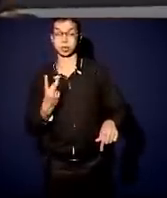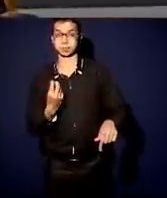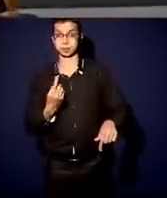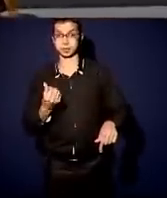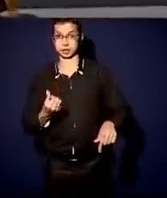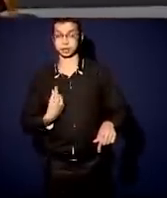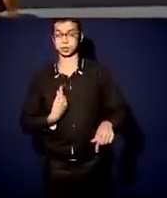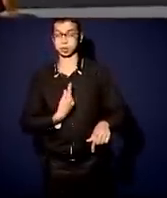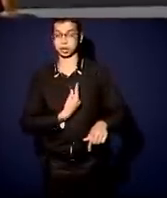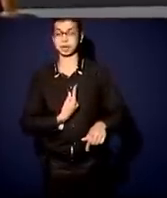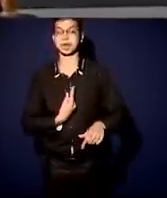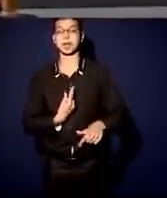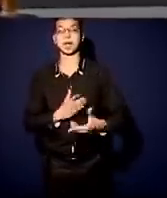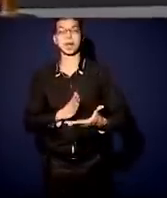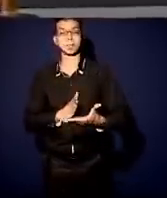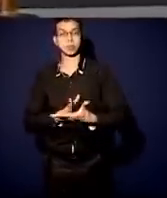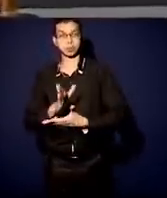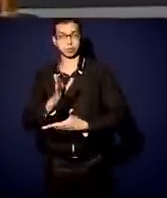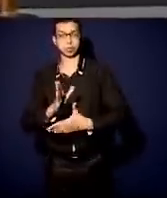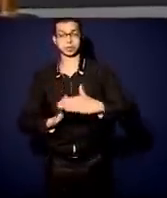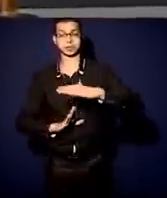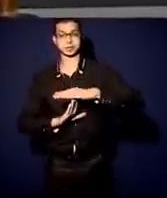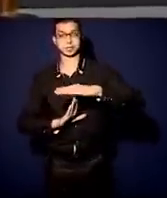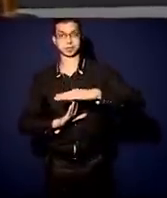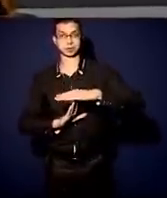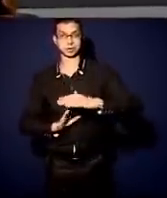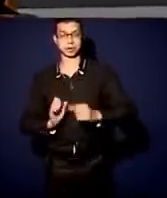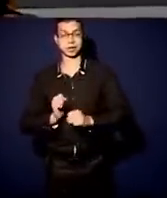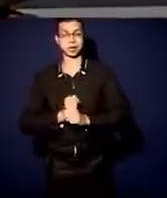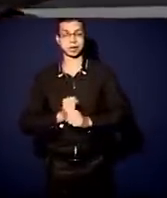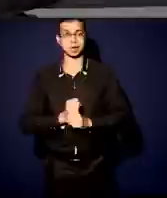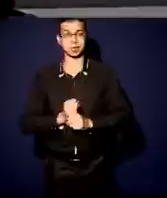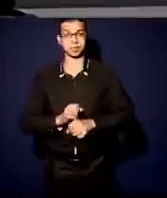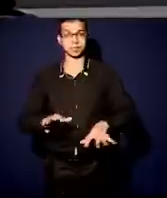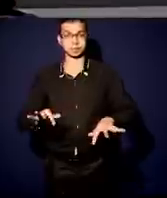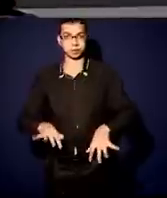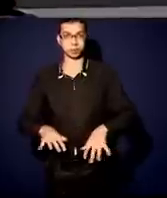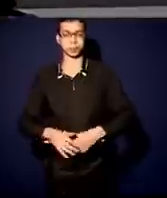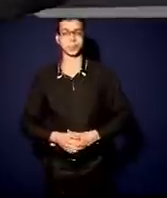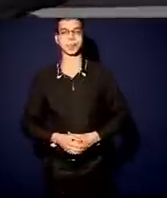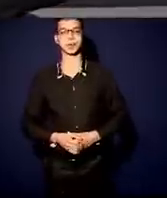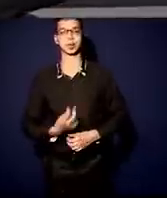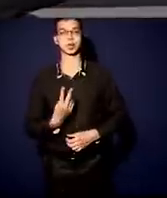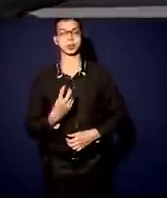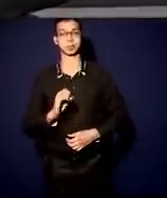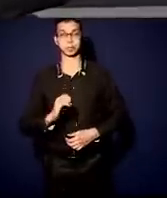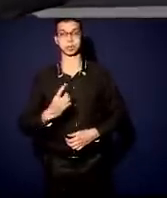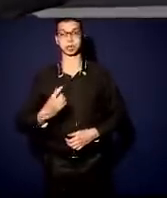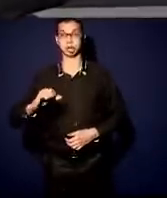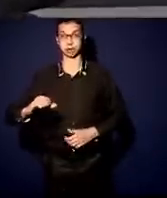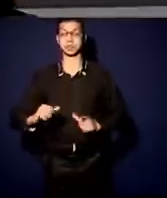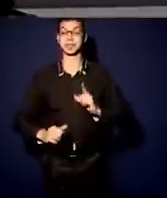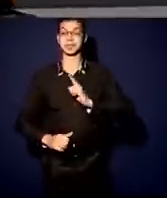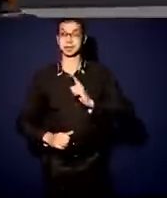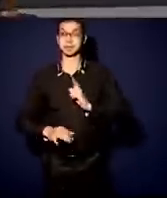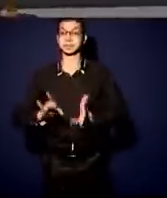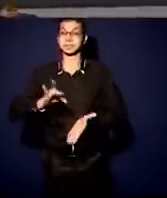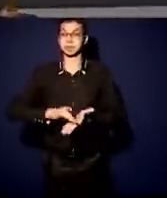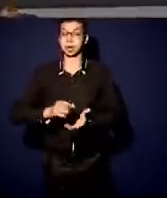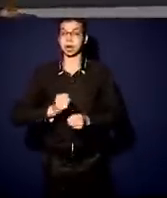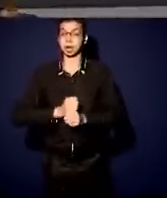final do ano o juro longo da ntnb Começou a cair e foi em 2019 para 3% real ao ano ou seja